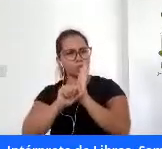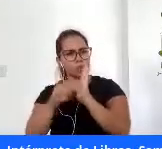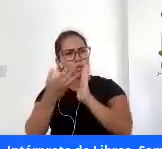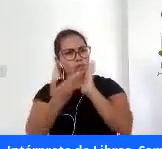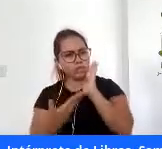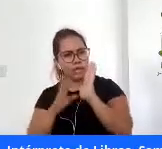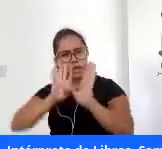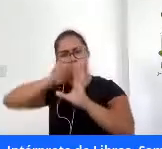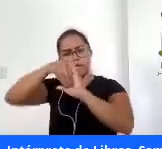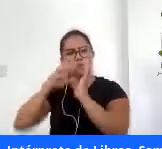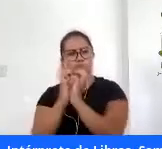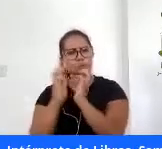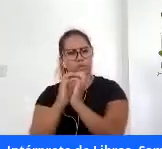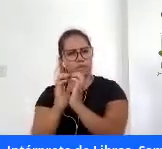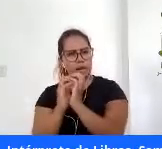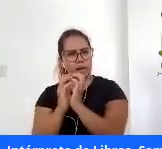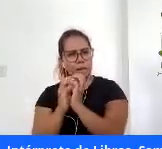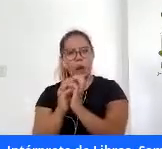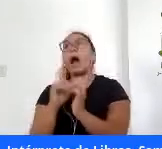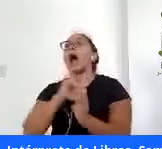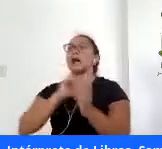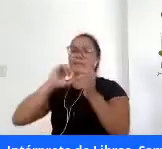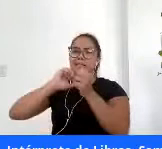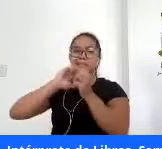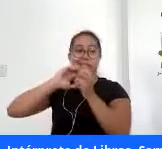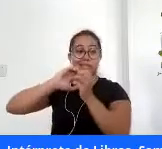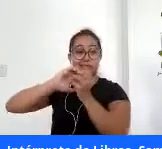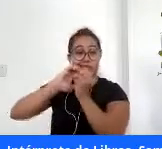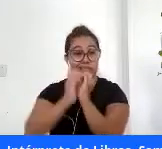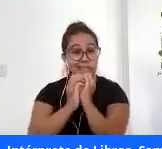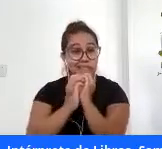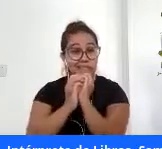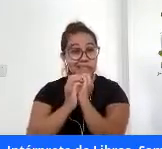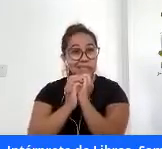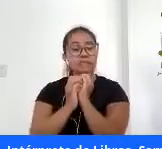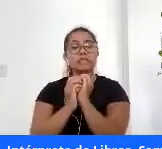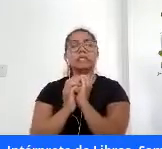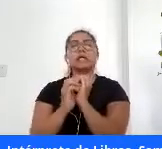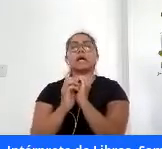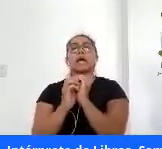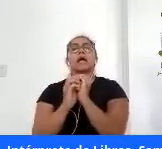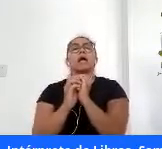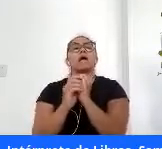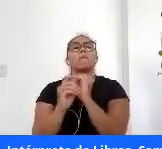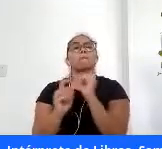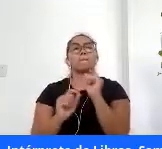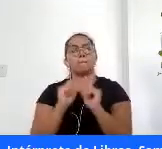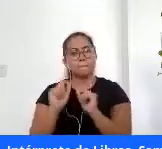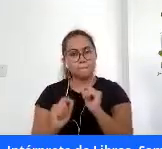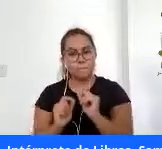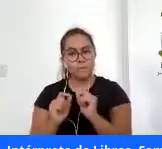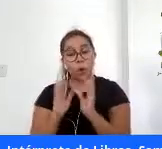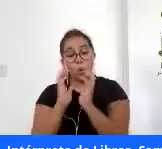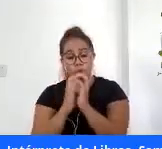vai promover certas lesões nessa área, células vão morrer, neurônios vão morrer, e aí justamente o